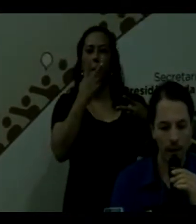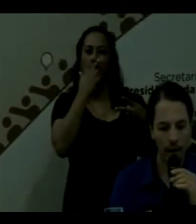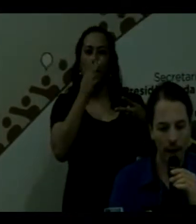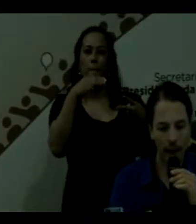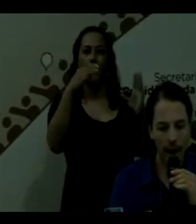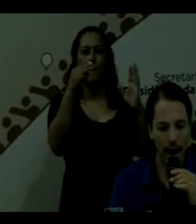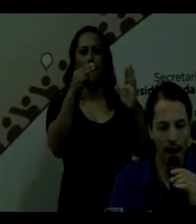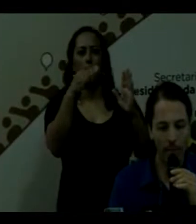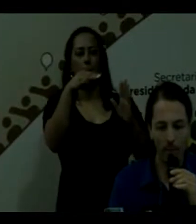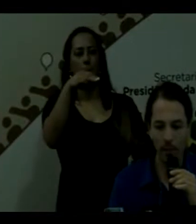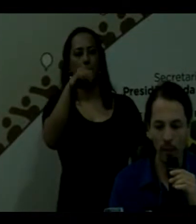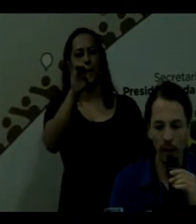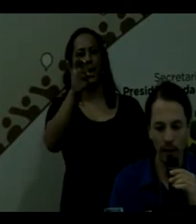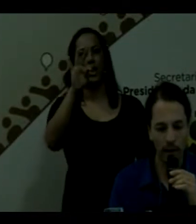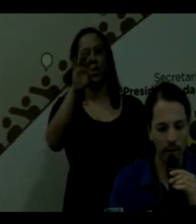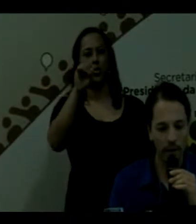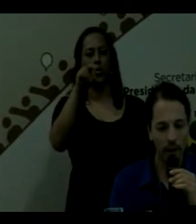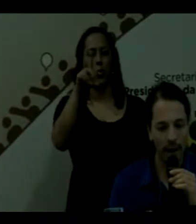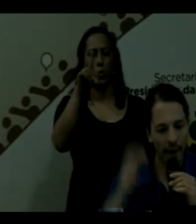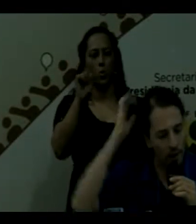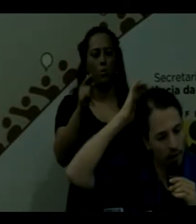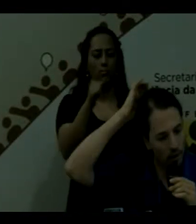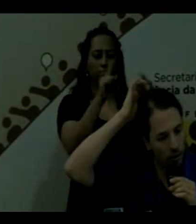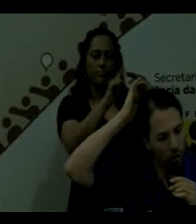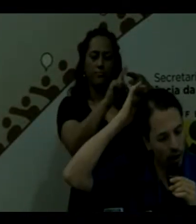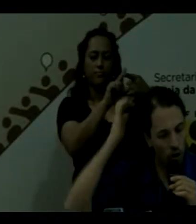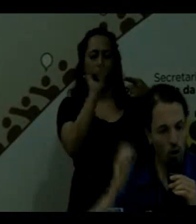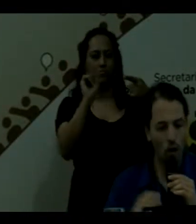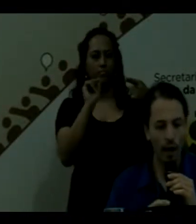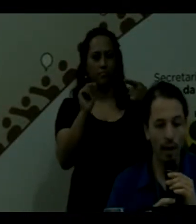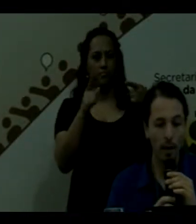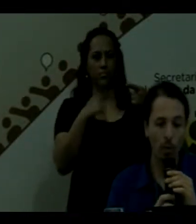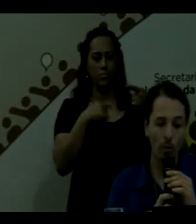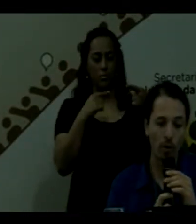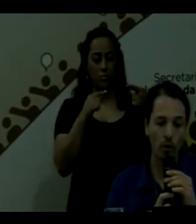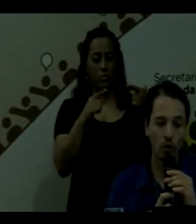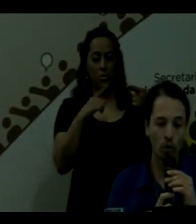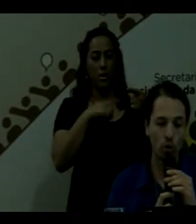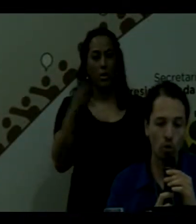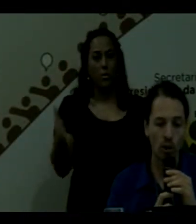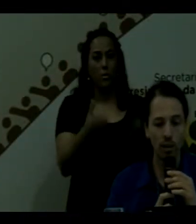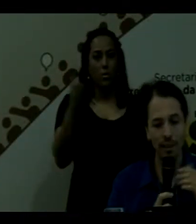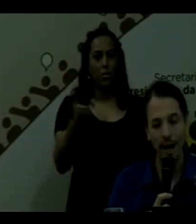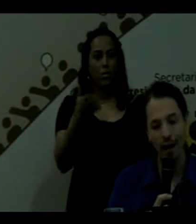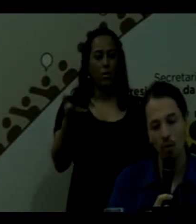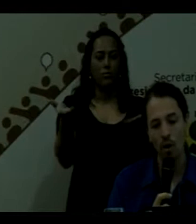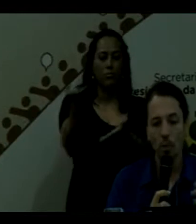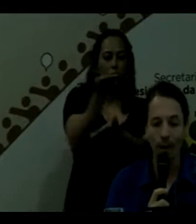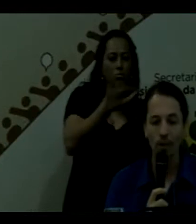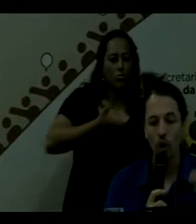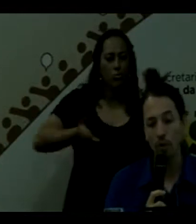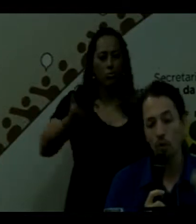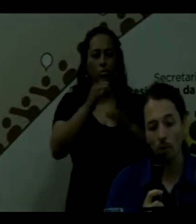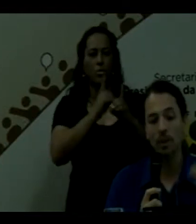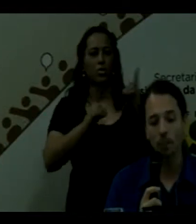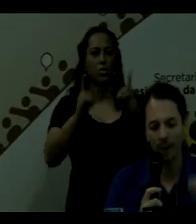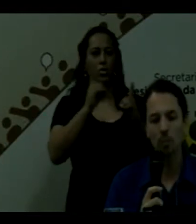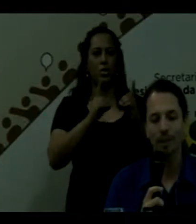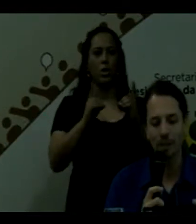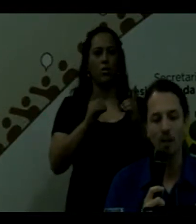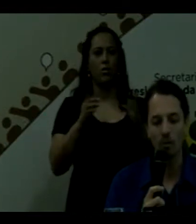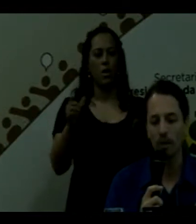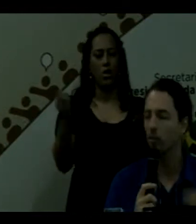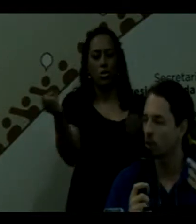né? A primeira, o colega colocou lá, que é promover um fluxo contínuo de diálogo para as novas formas